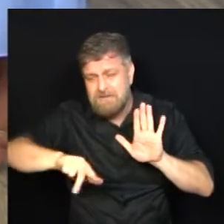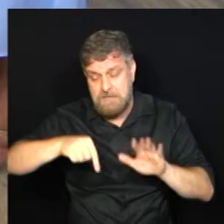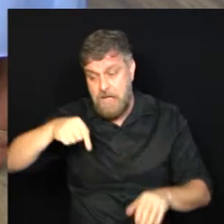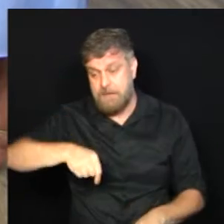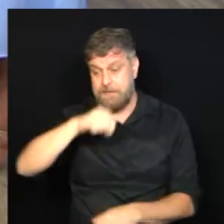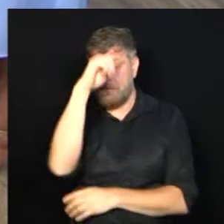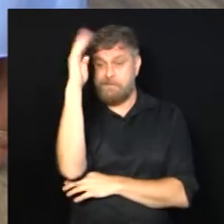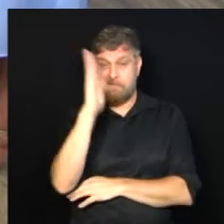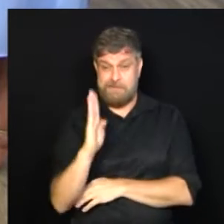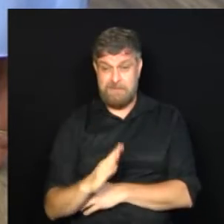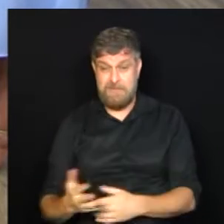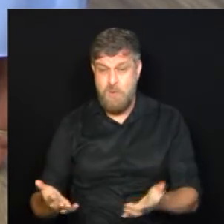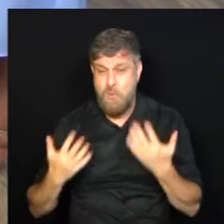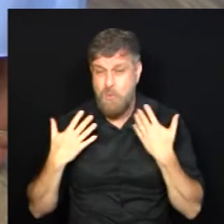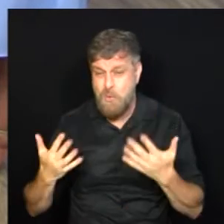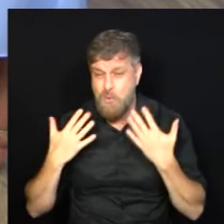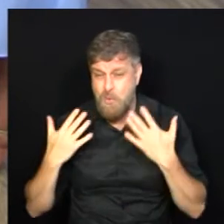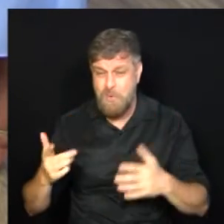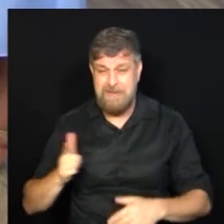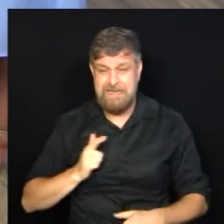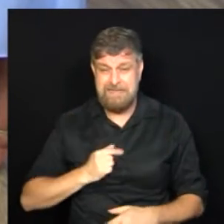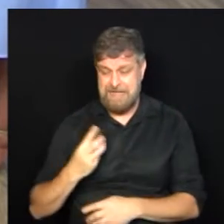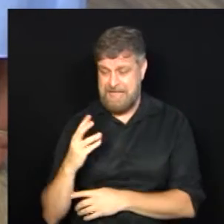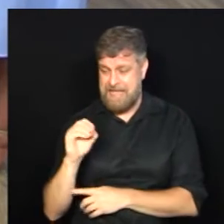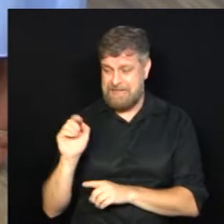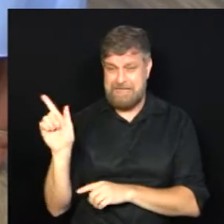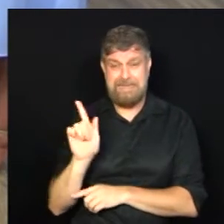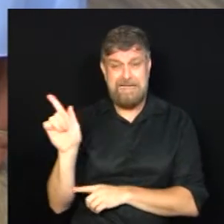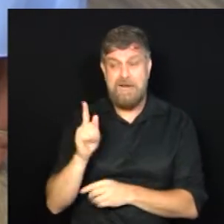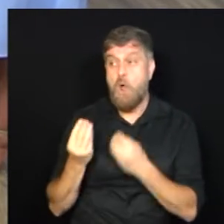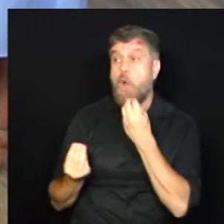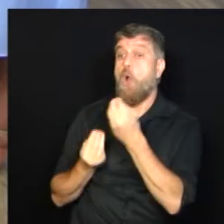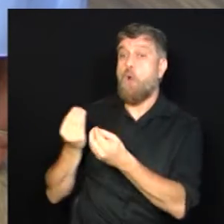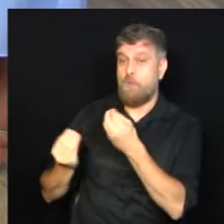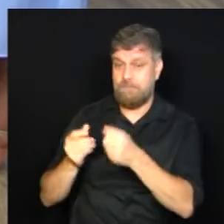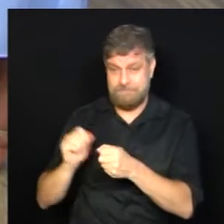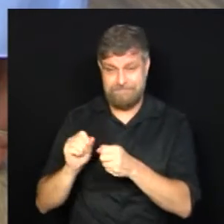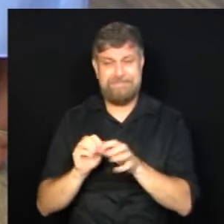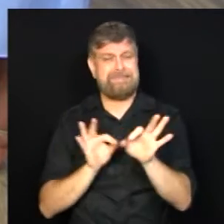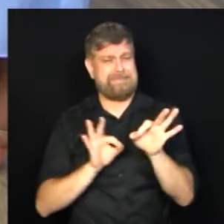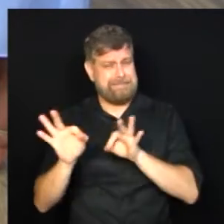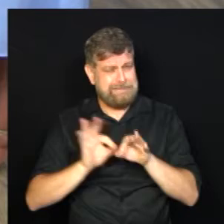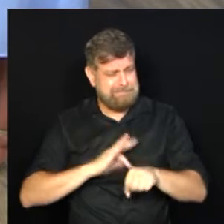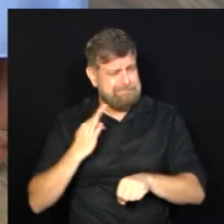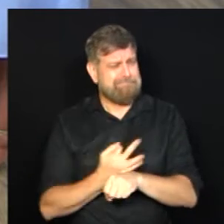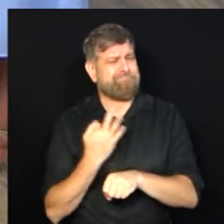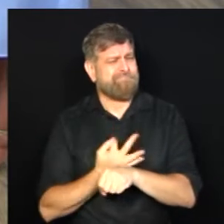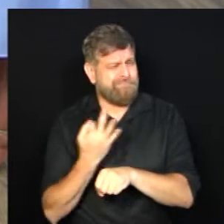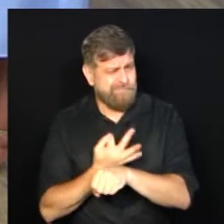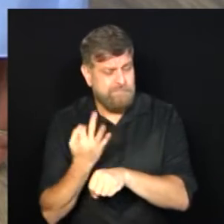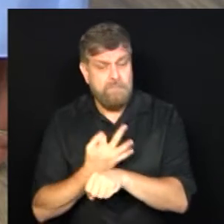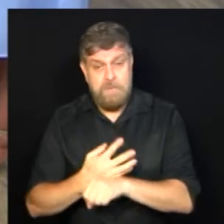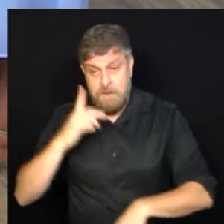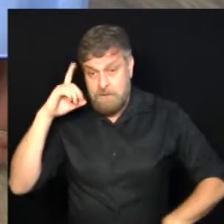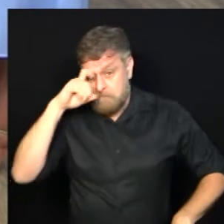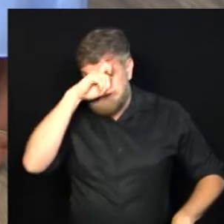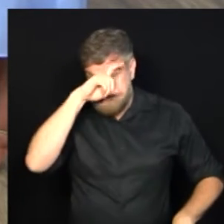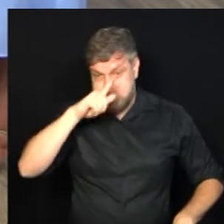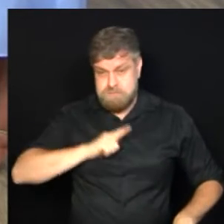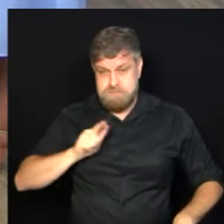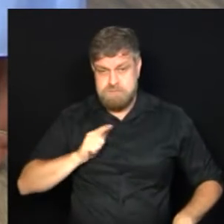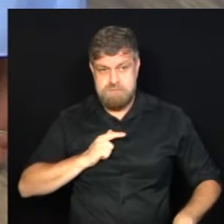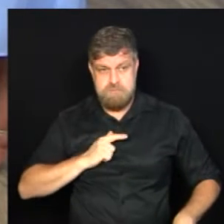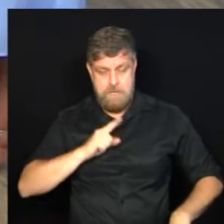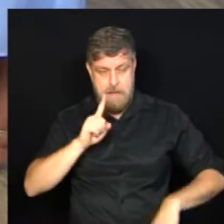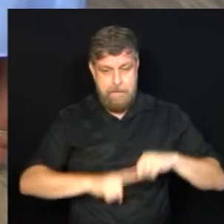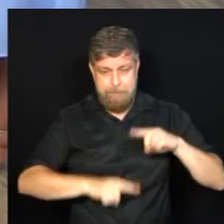no Brasil tropical, com clima de 30 graus, imagina a organização que não teria que ter, os